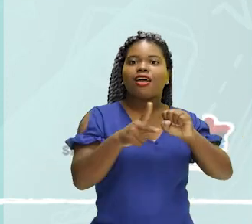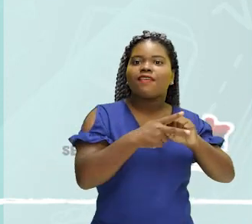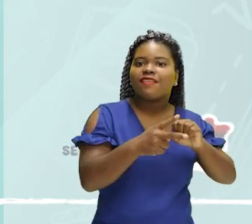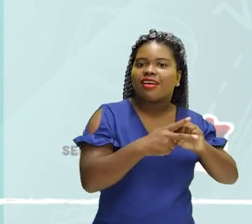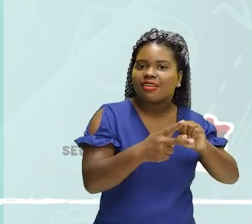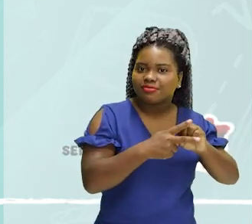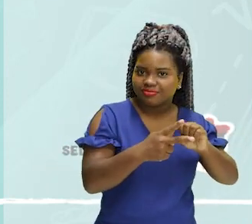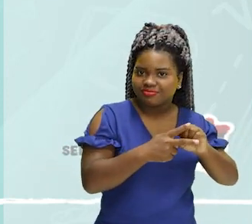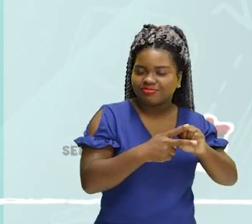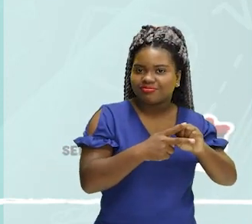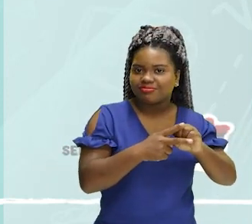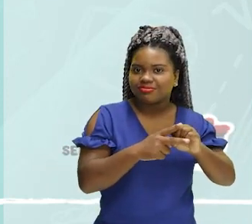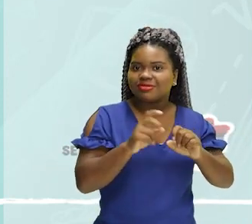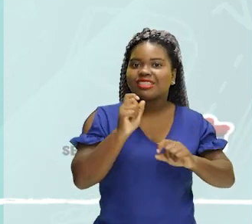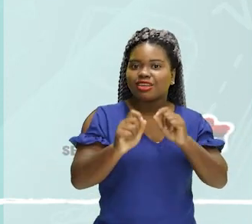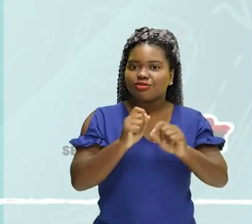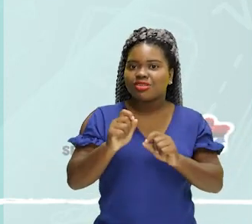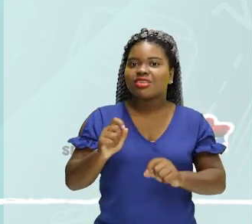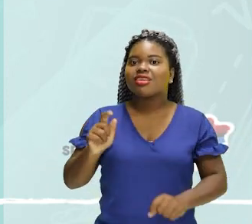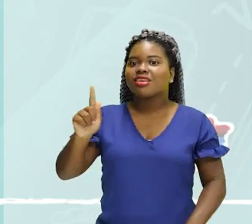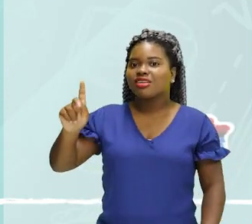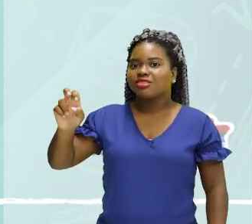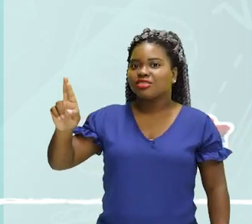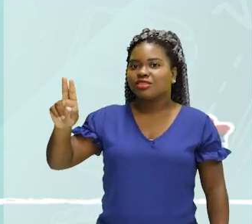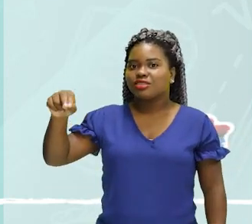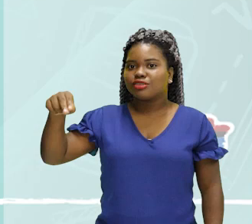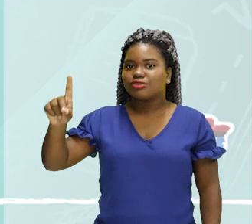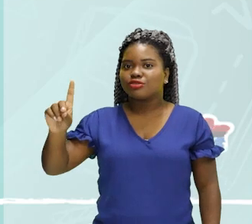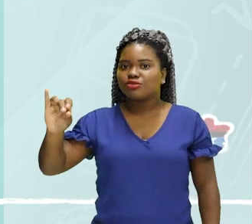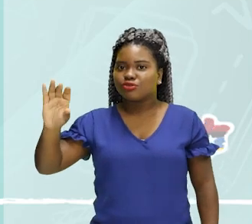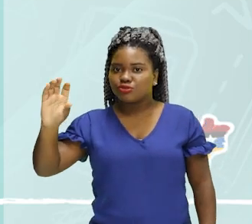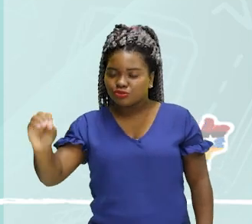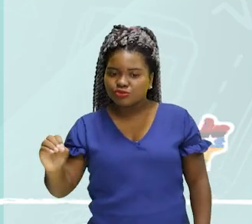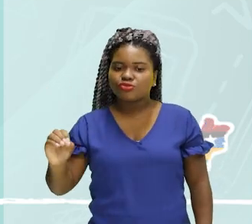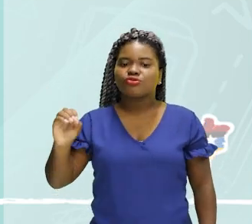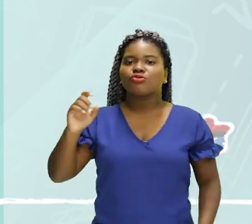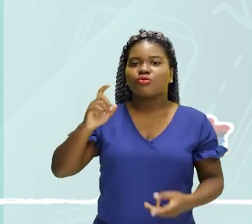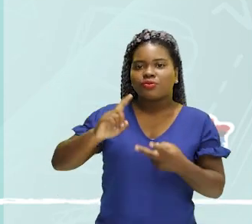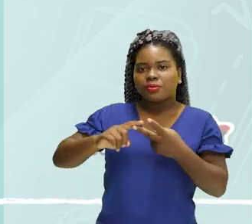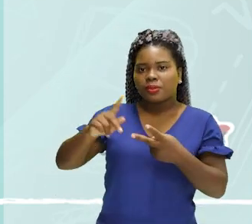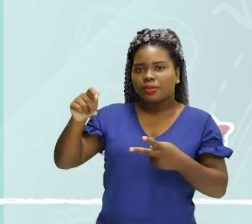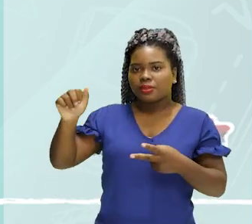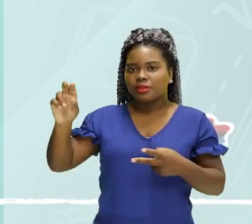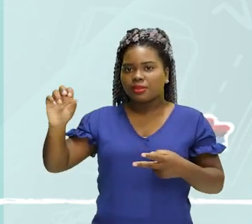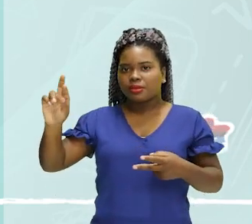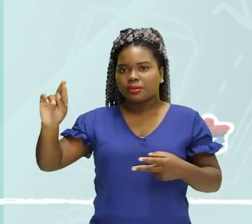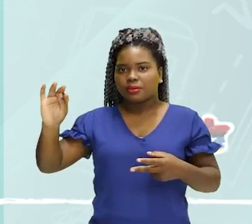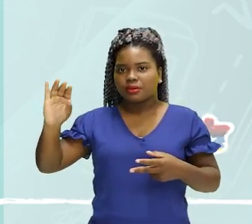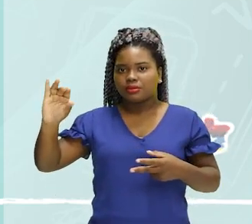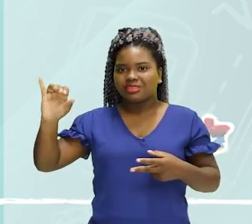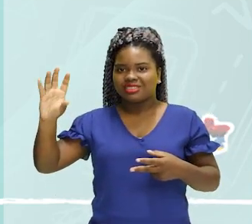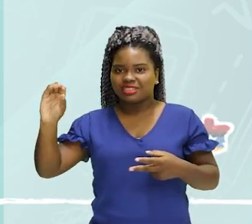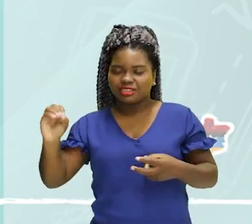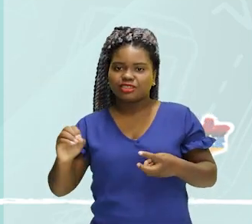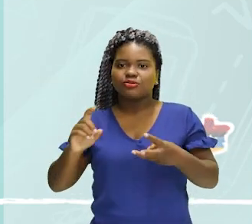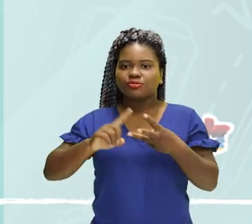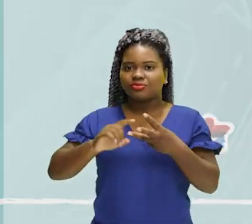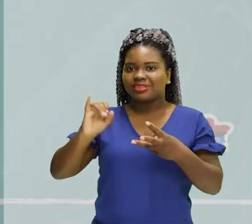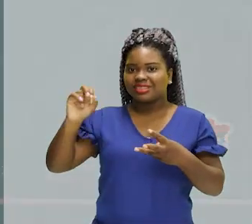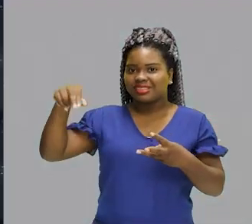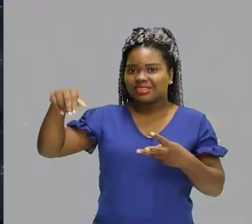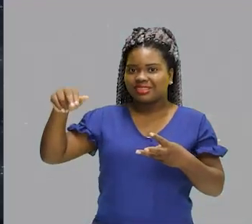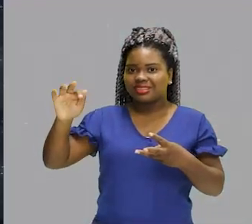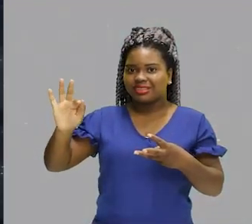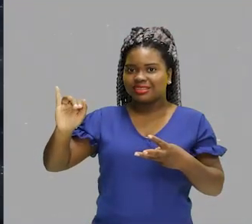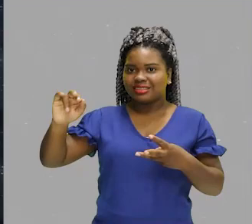verbales, tá? O gerúndio, o particípio e o infinitivo. São três partes. Nós vamos hoje focar no gerúndio.